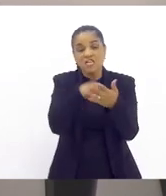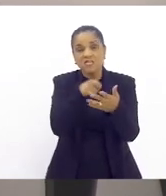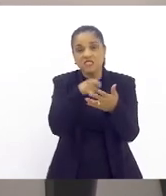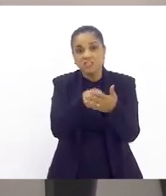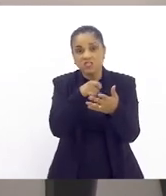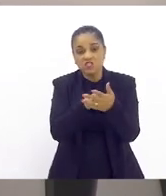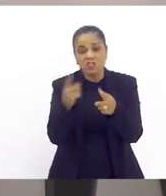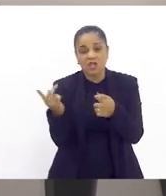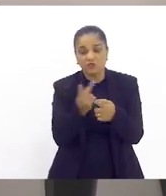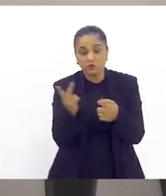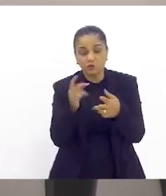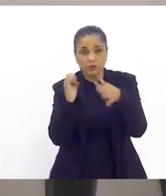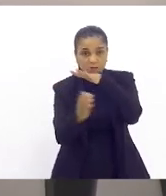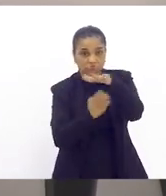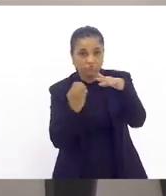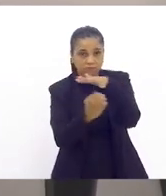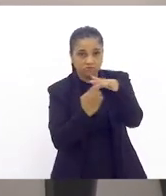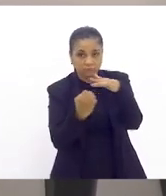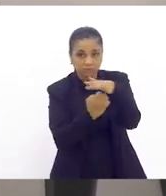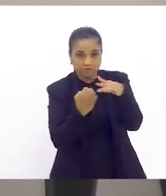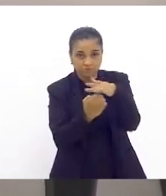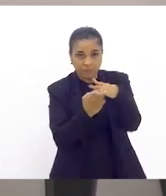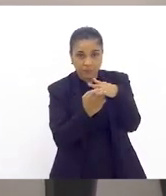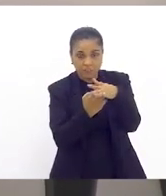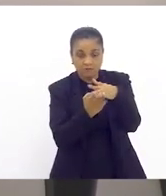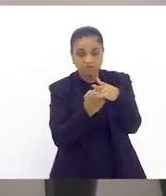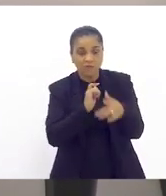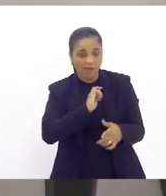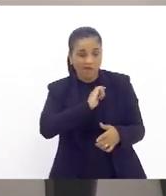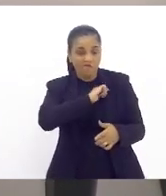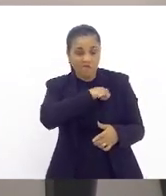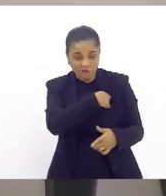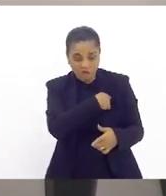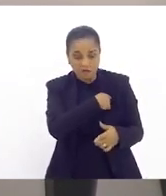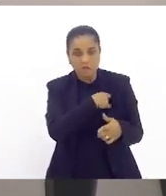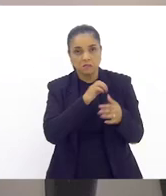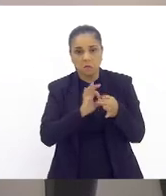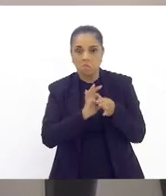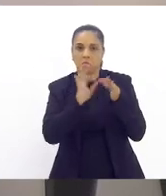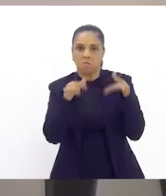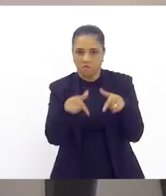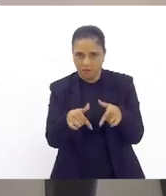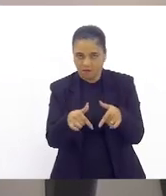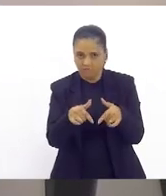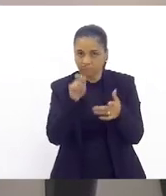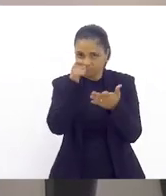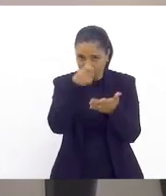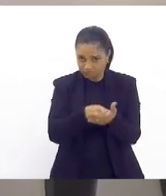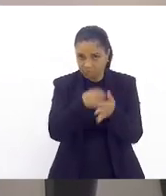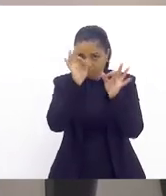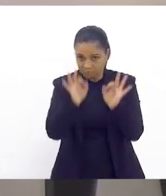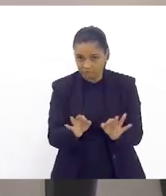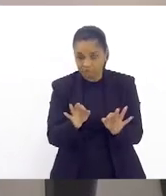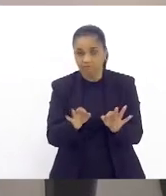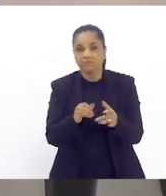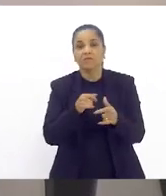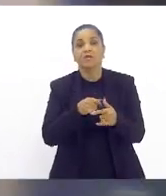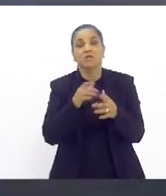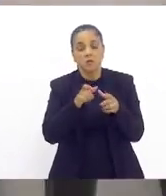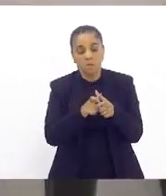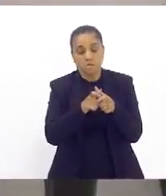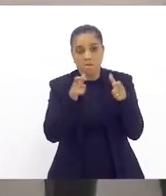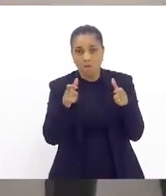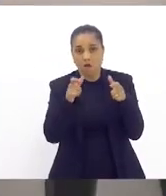concessionárias estabeleçam espaço para que essa fiscalização seja feita de maneira oficial e que aumente o seu pessoal